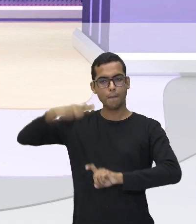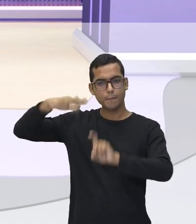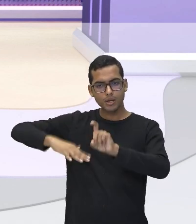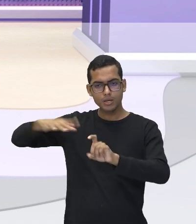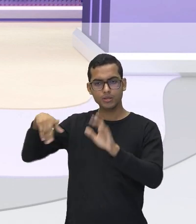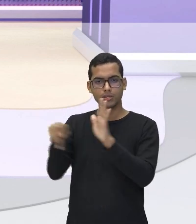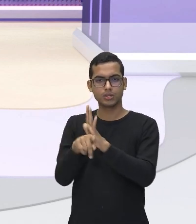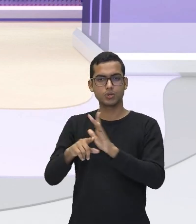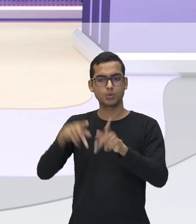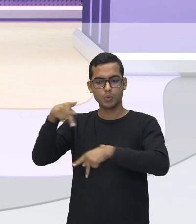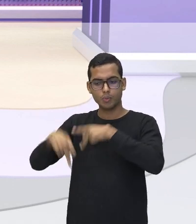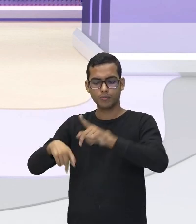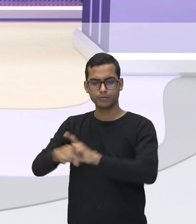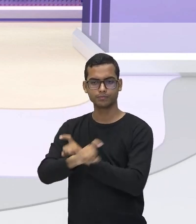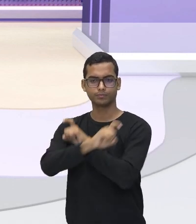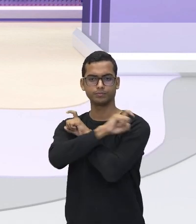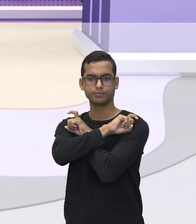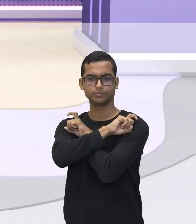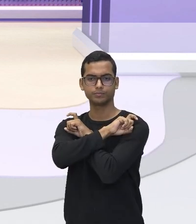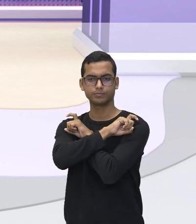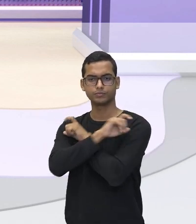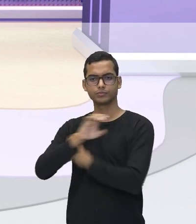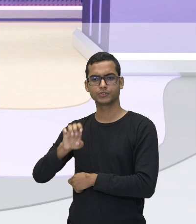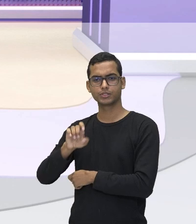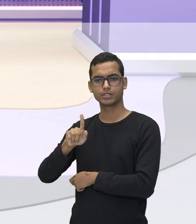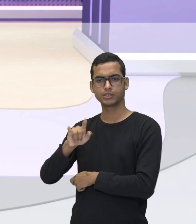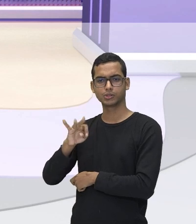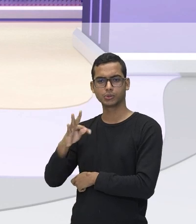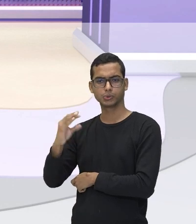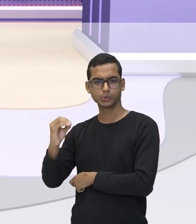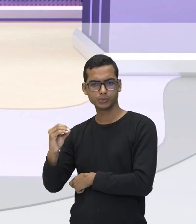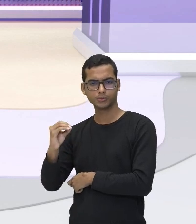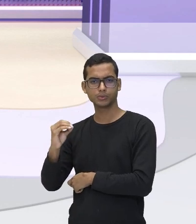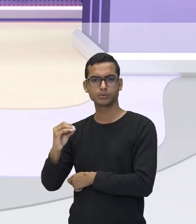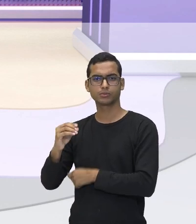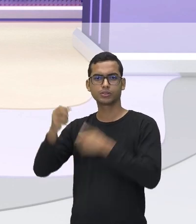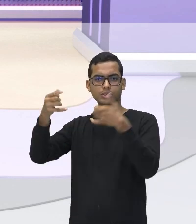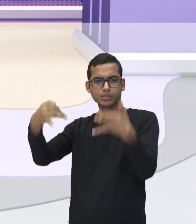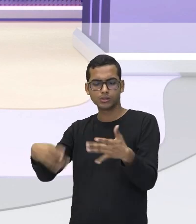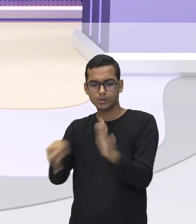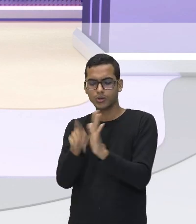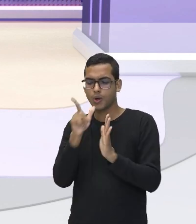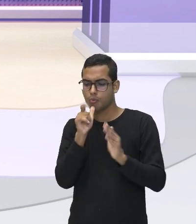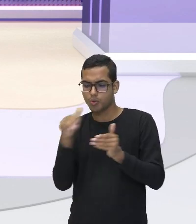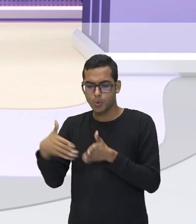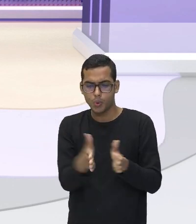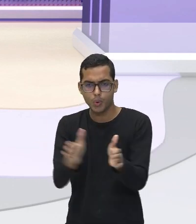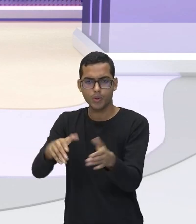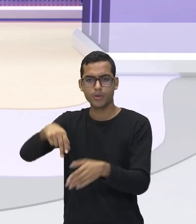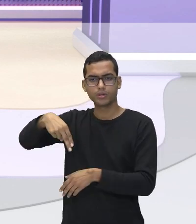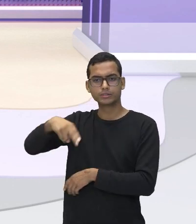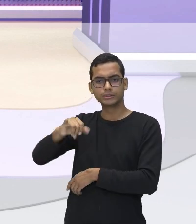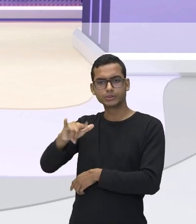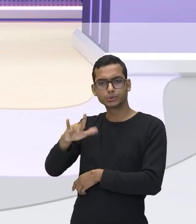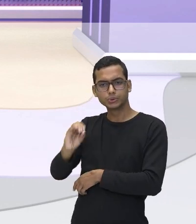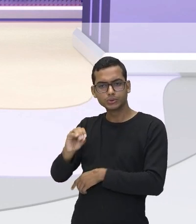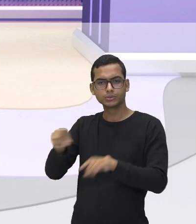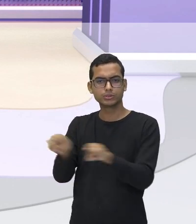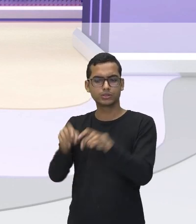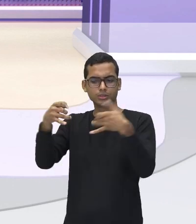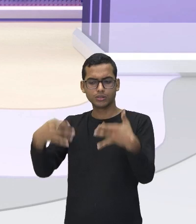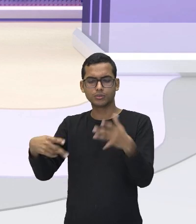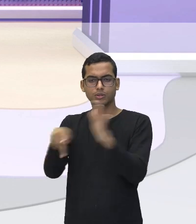mito ele vai falar do Rio Nilo, vai falar dos desertos egípcios, vai falar dos